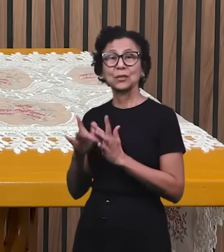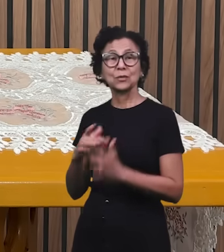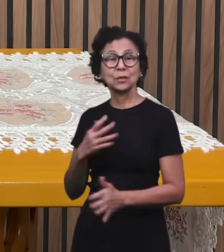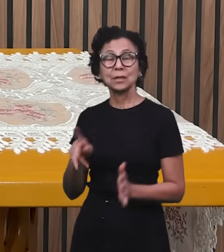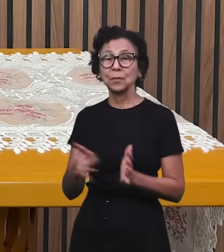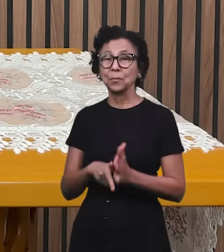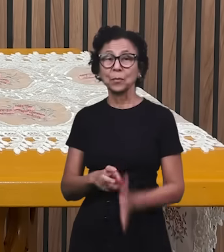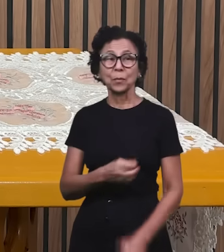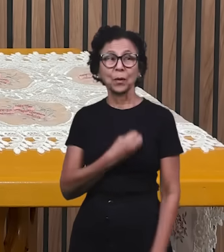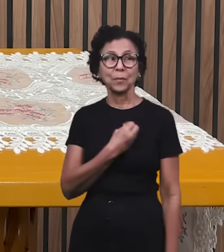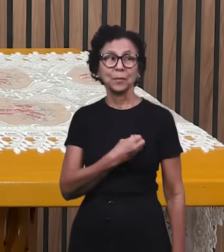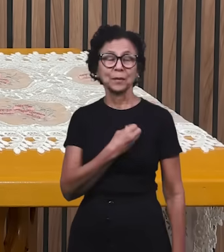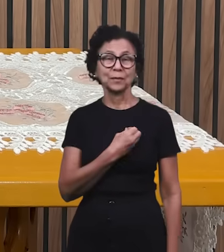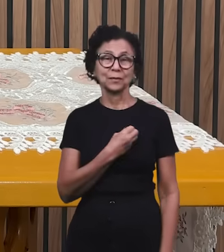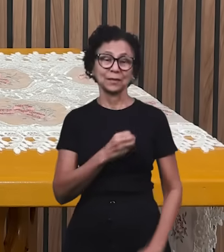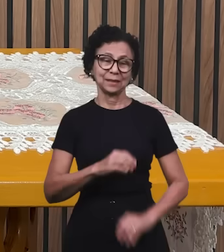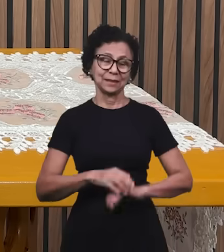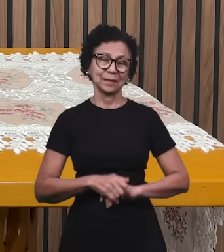dá uma palavra: